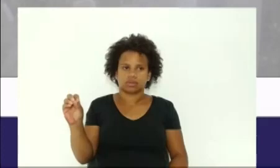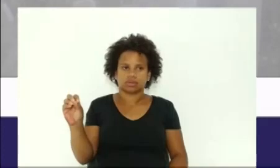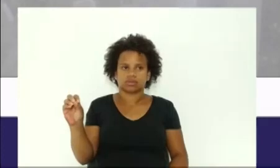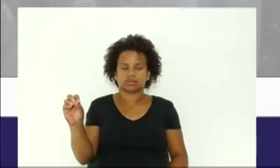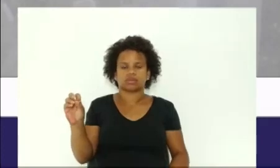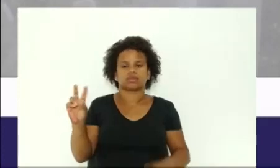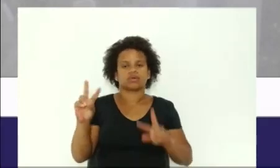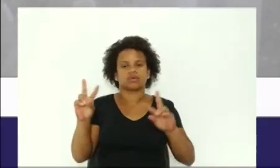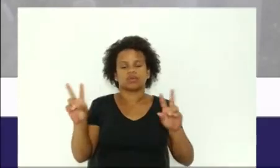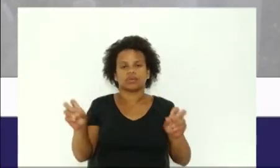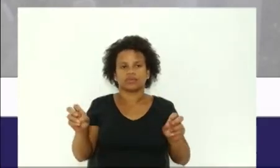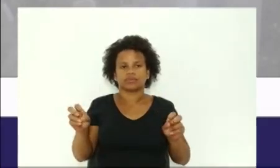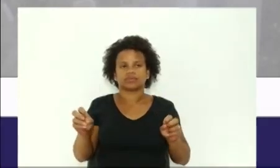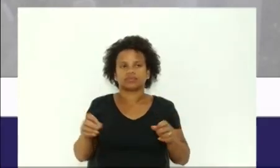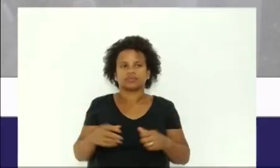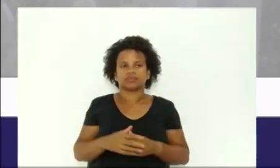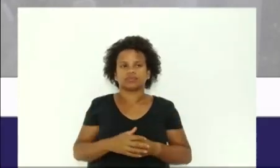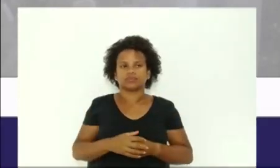então, a